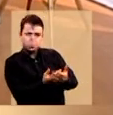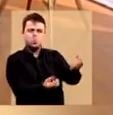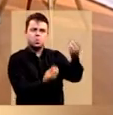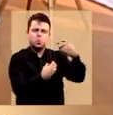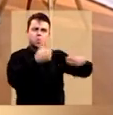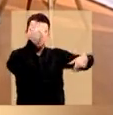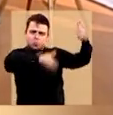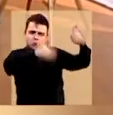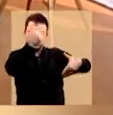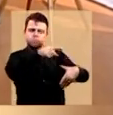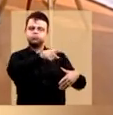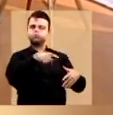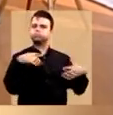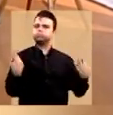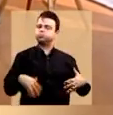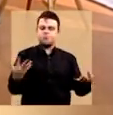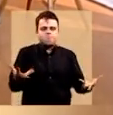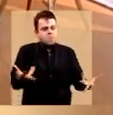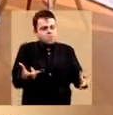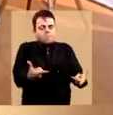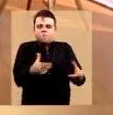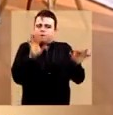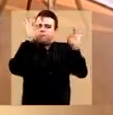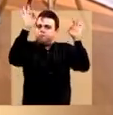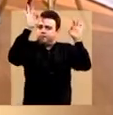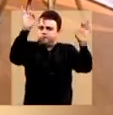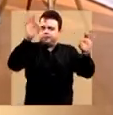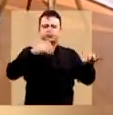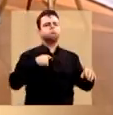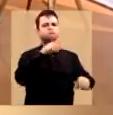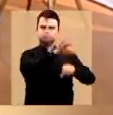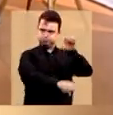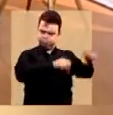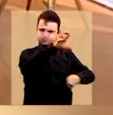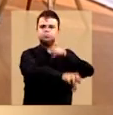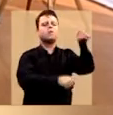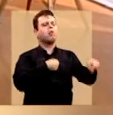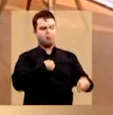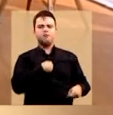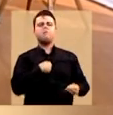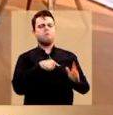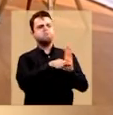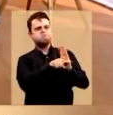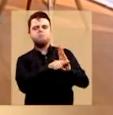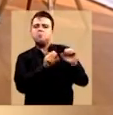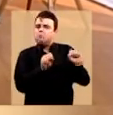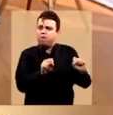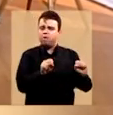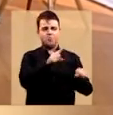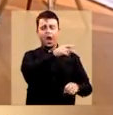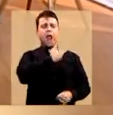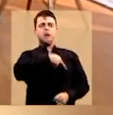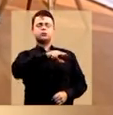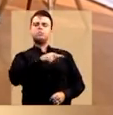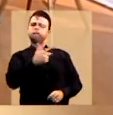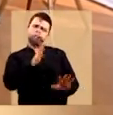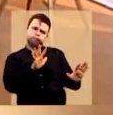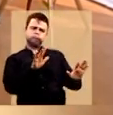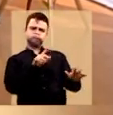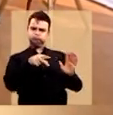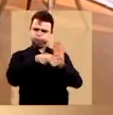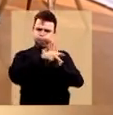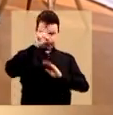passar a entender também, né? A riqueza disso, né? E saber que você pode se conectar com aquilo, mesmo que você não tenha aquela